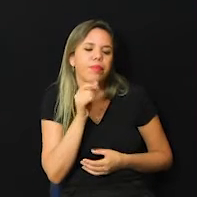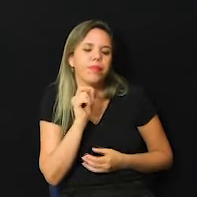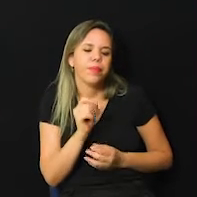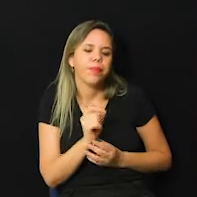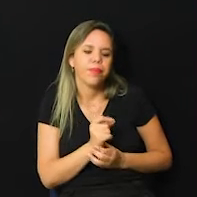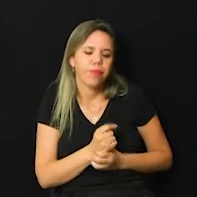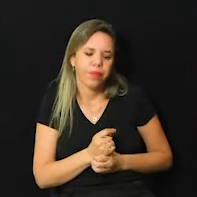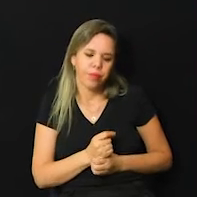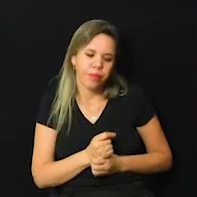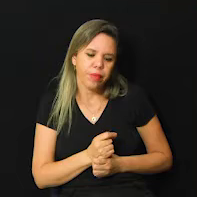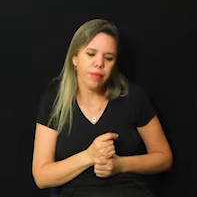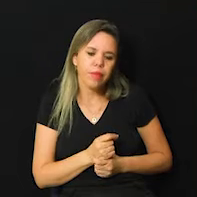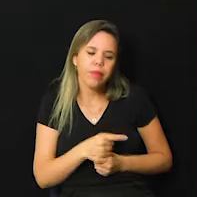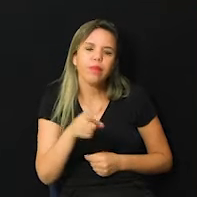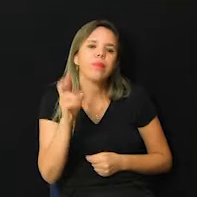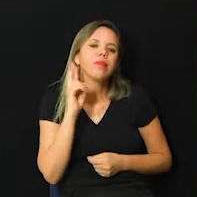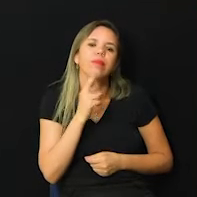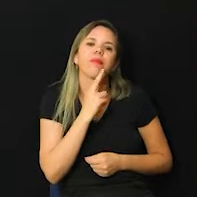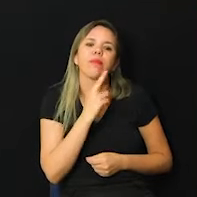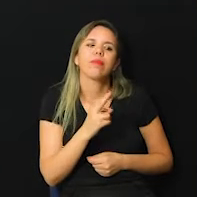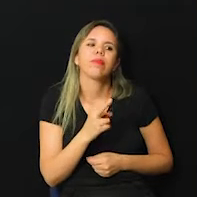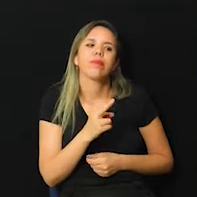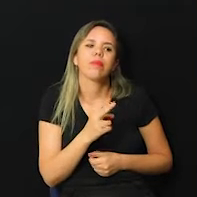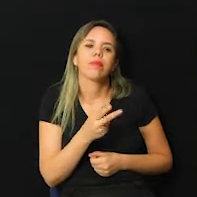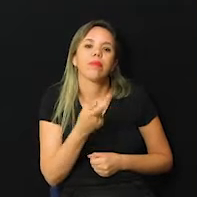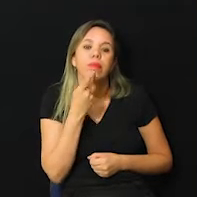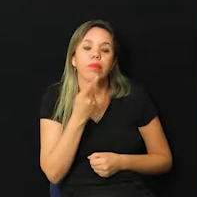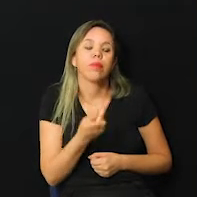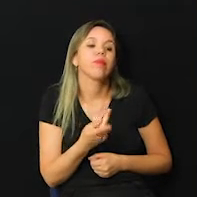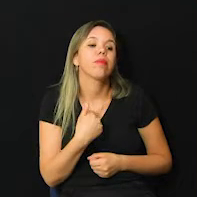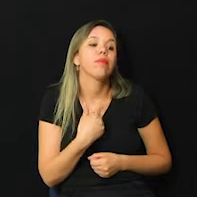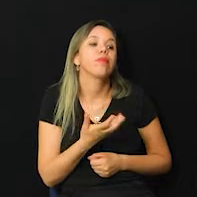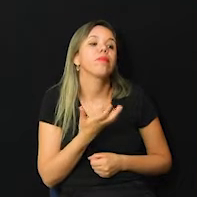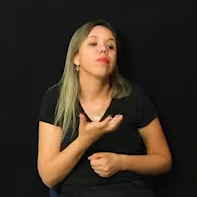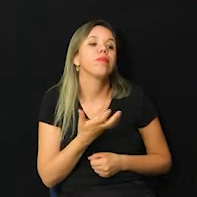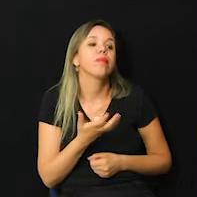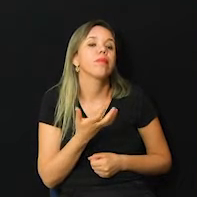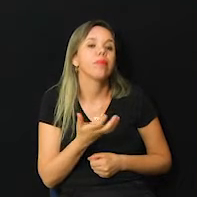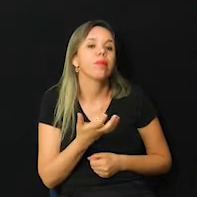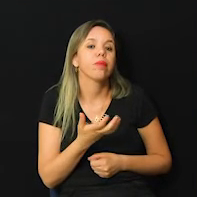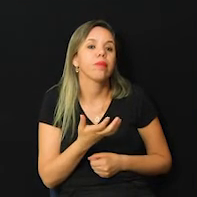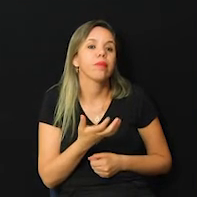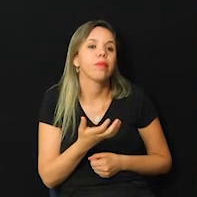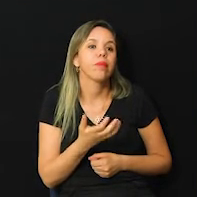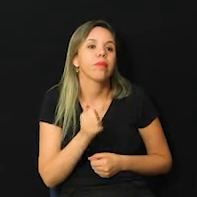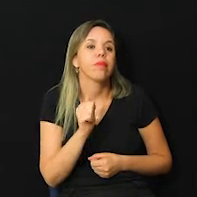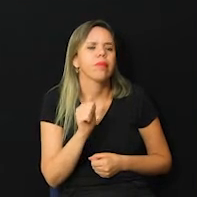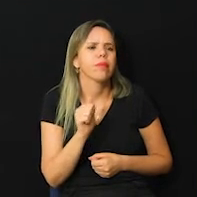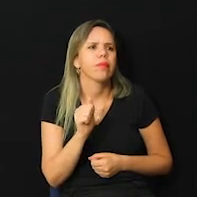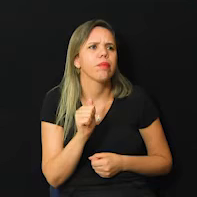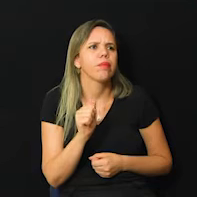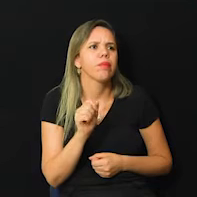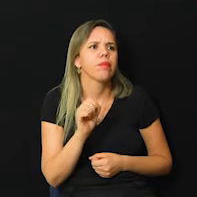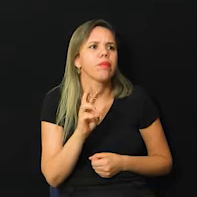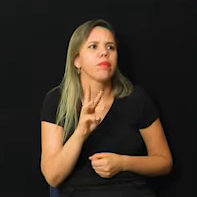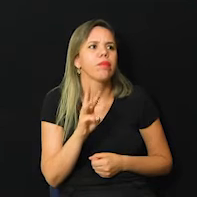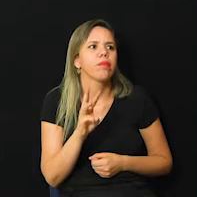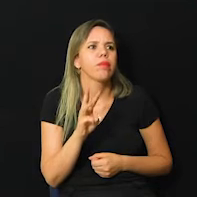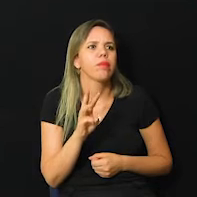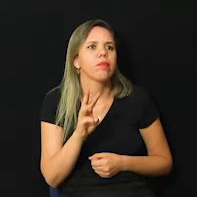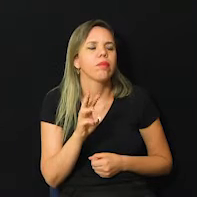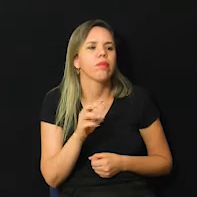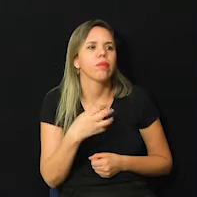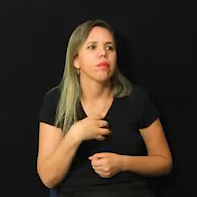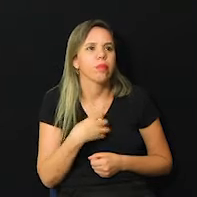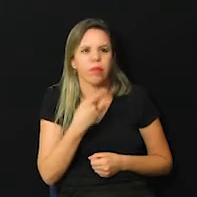exemplo eu tô você vai um restaurante você e você fala eu quero I wanna você está sendo